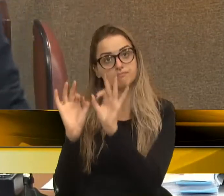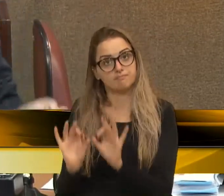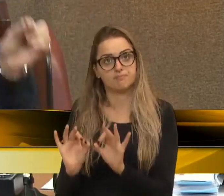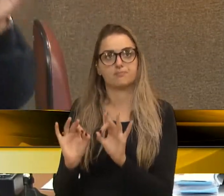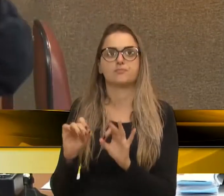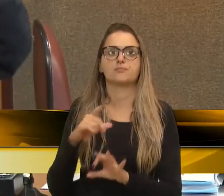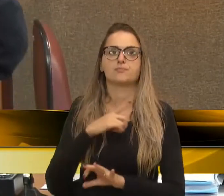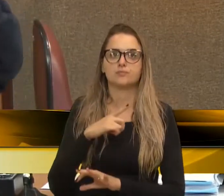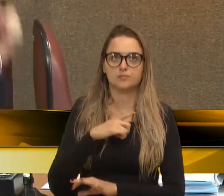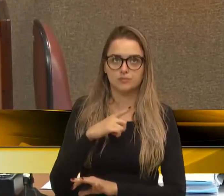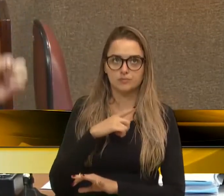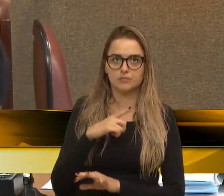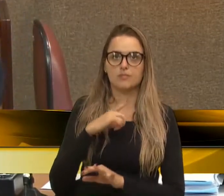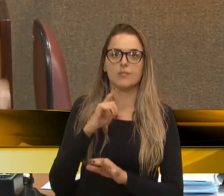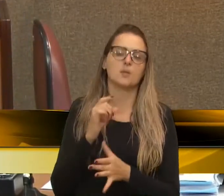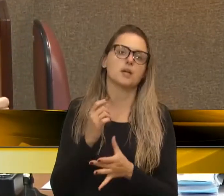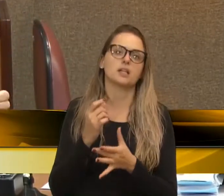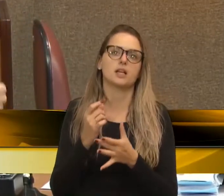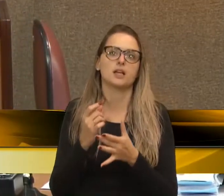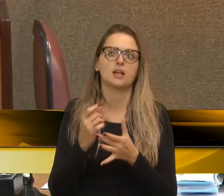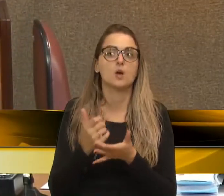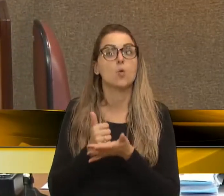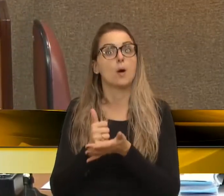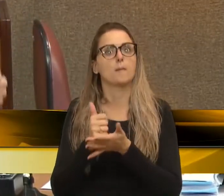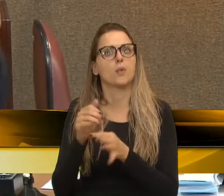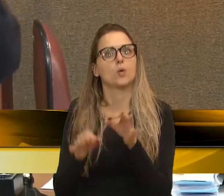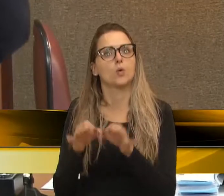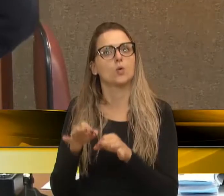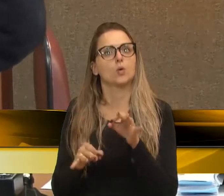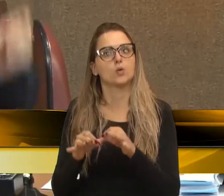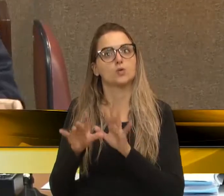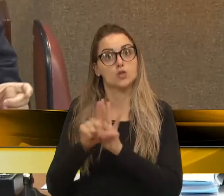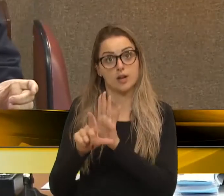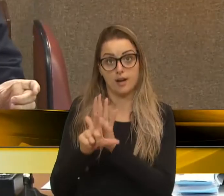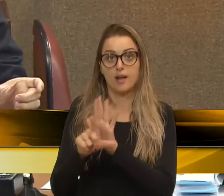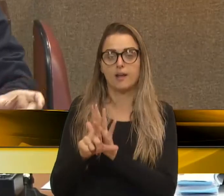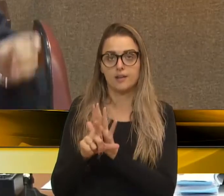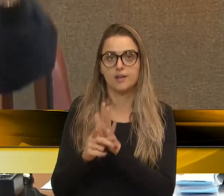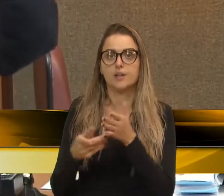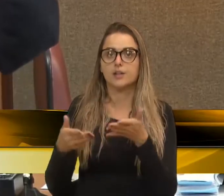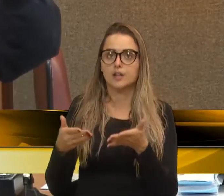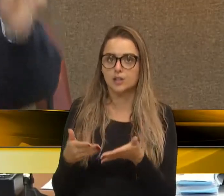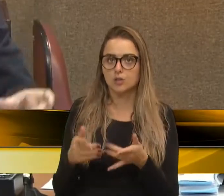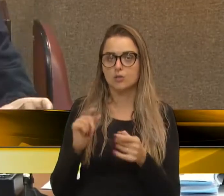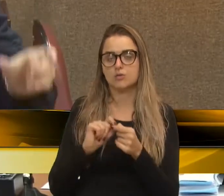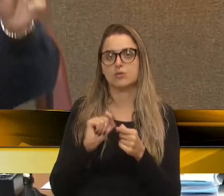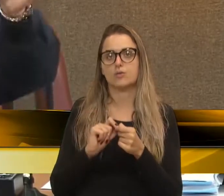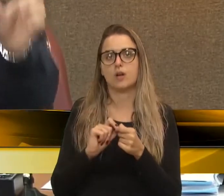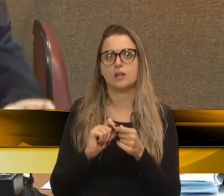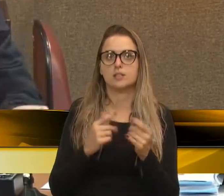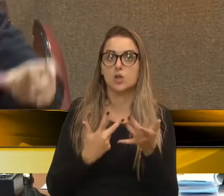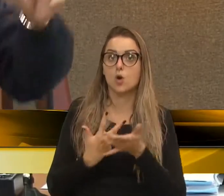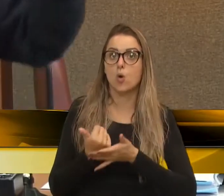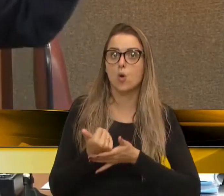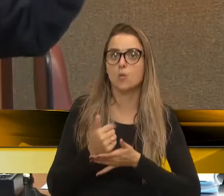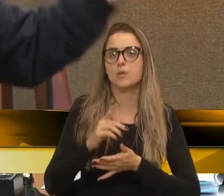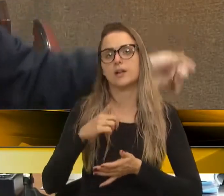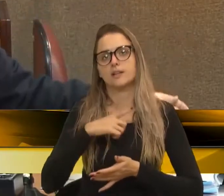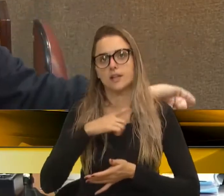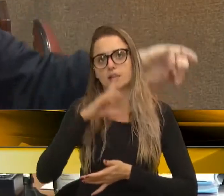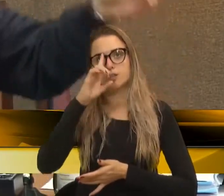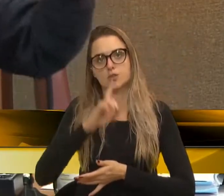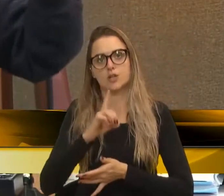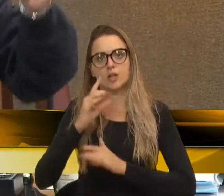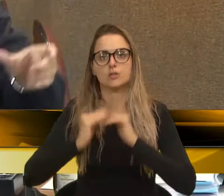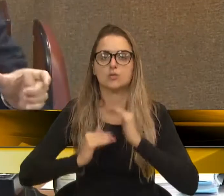para termos a segurança jurídica daqueles que, pela lei atual, adimpliram o seu direito de